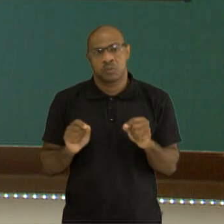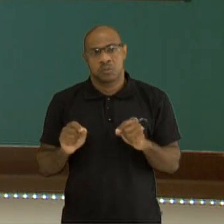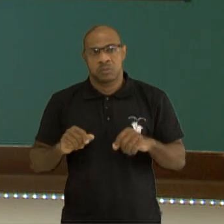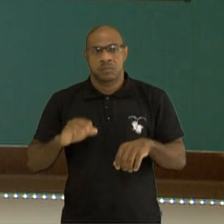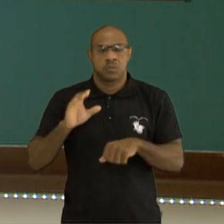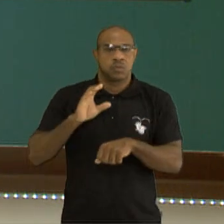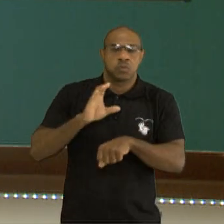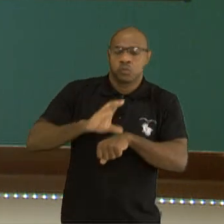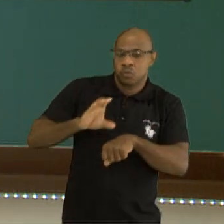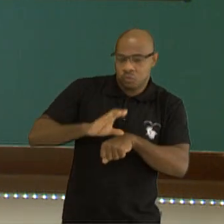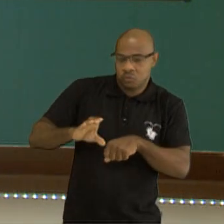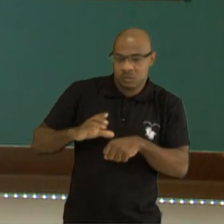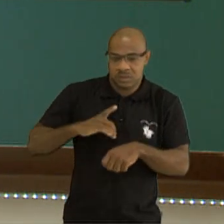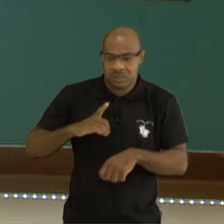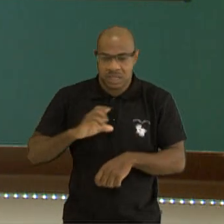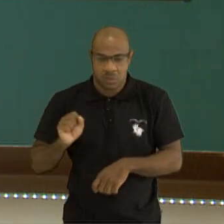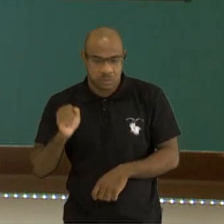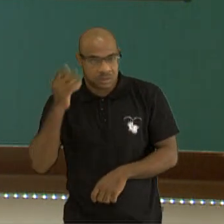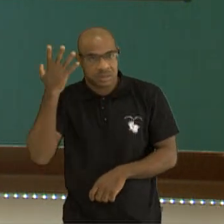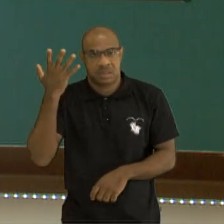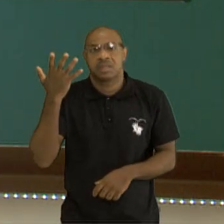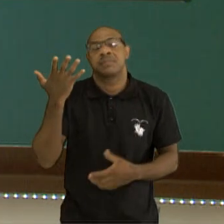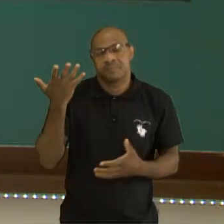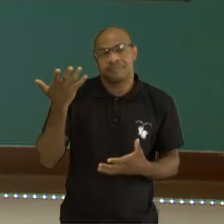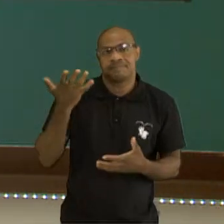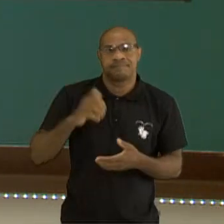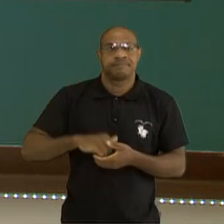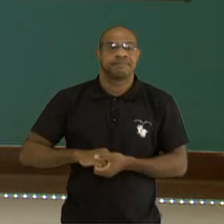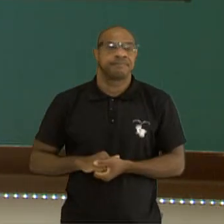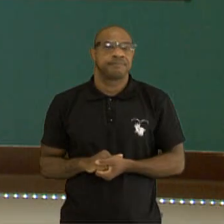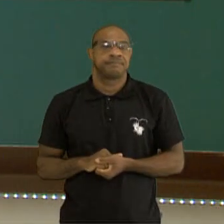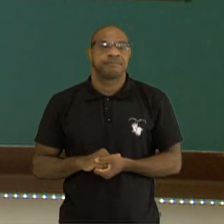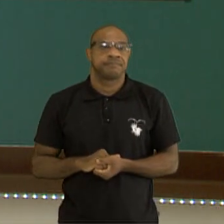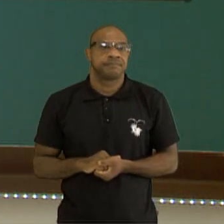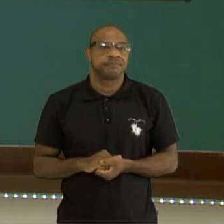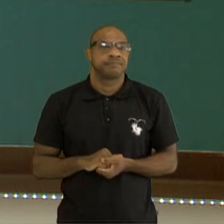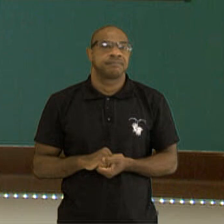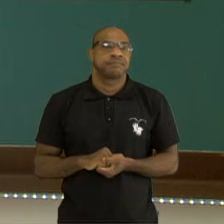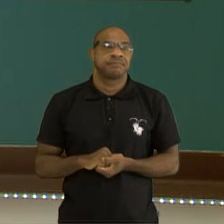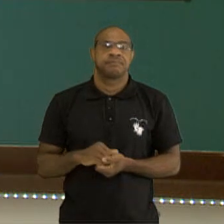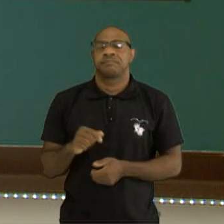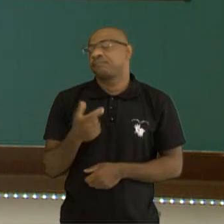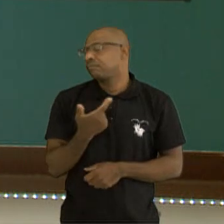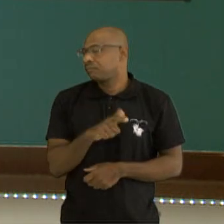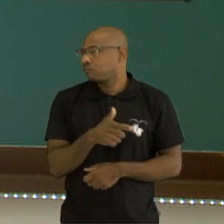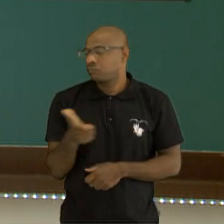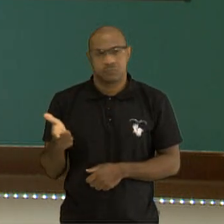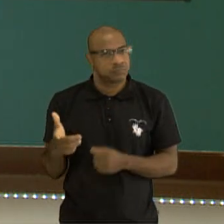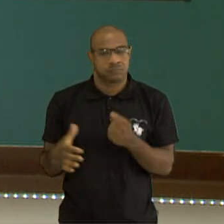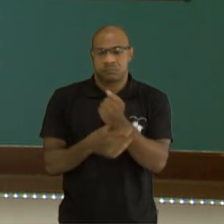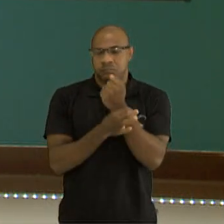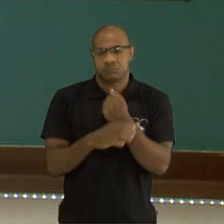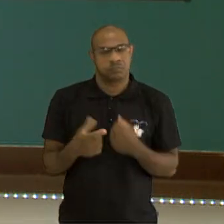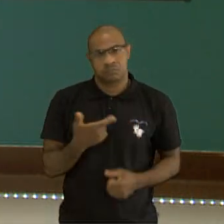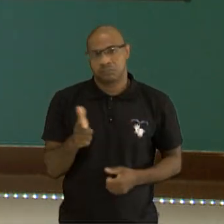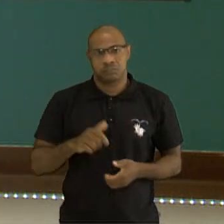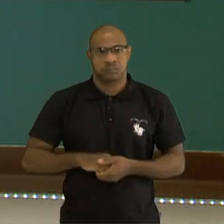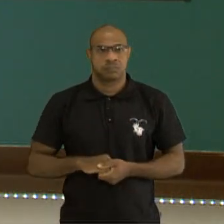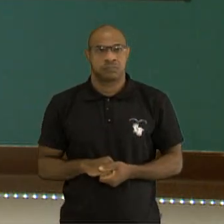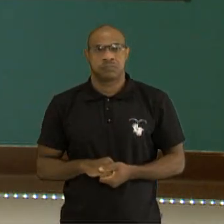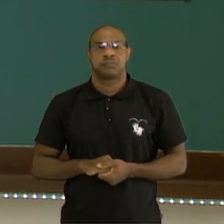se um acidente acontecer durante o esporte, né? A prática. Isso não tem ali. Então a única que não é para